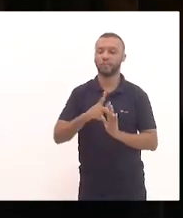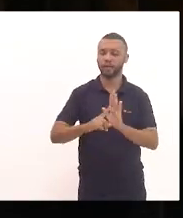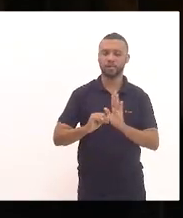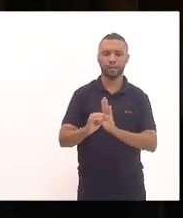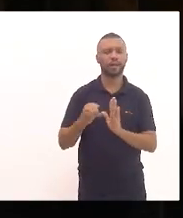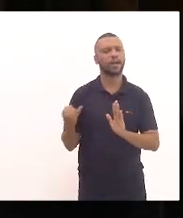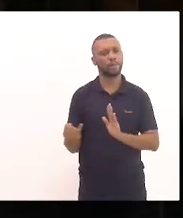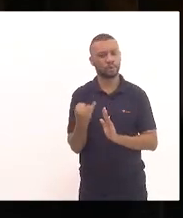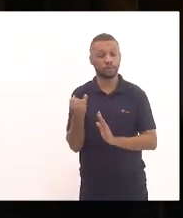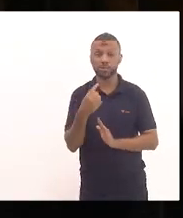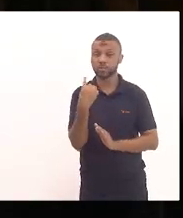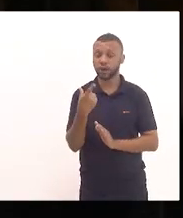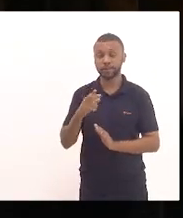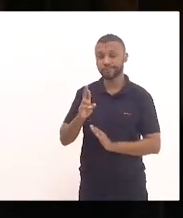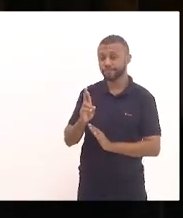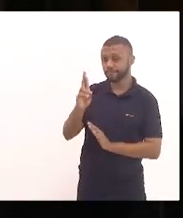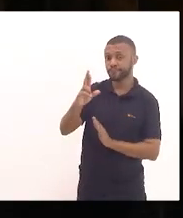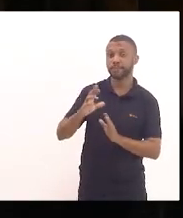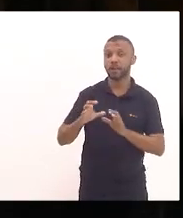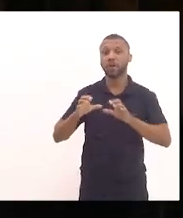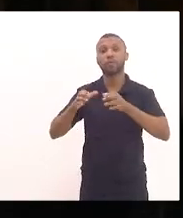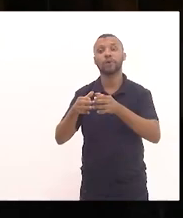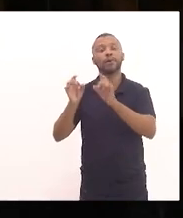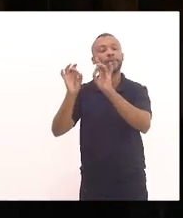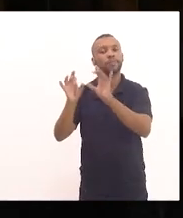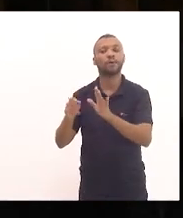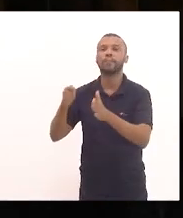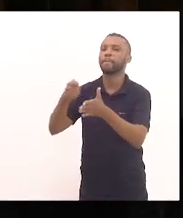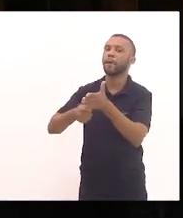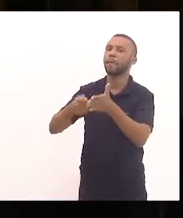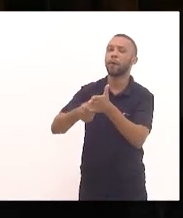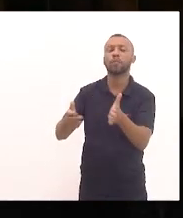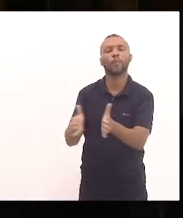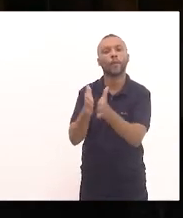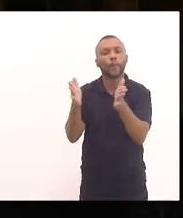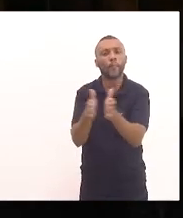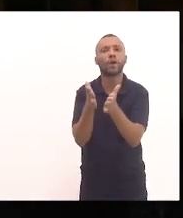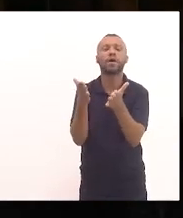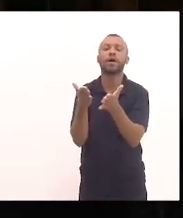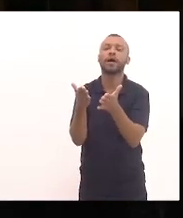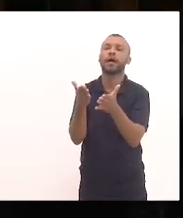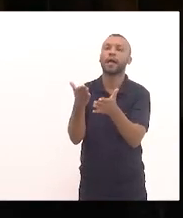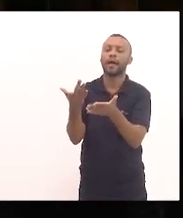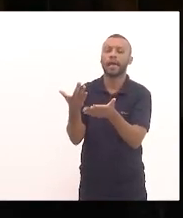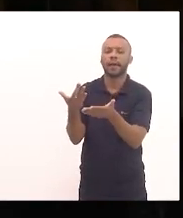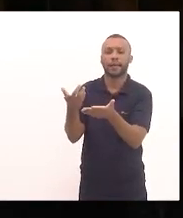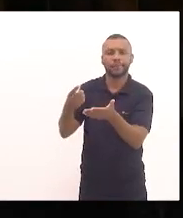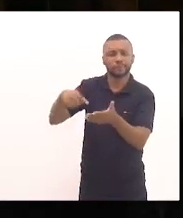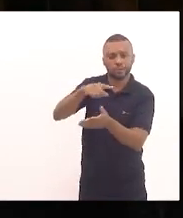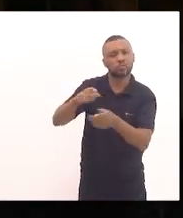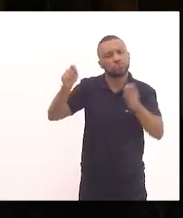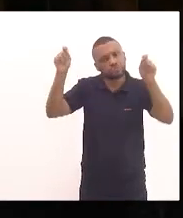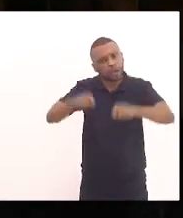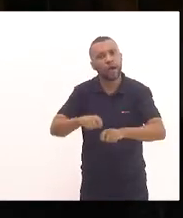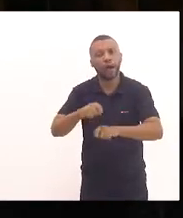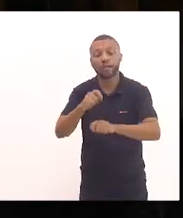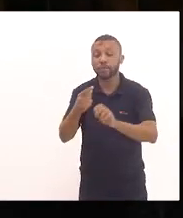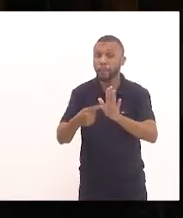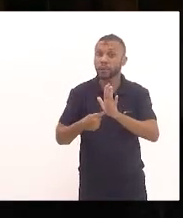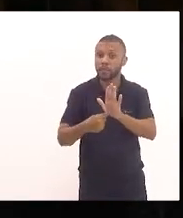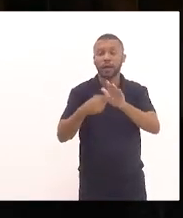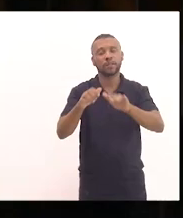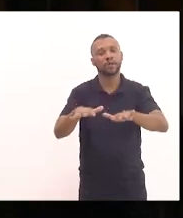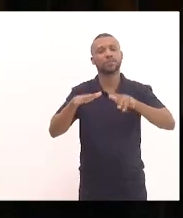Nós, à frente da Comissão Especial de Enfrentamento à Miséria e Combate à Pobreza, pudemos trazer aqui em audiência